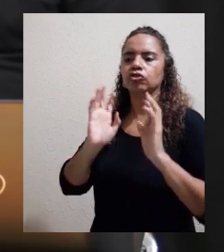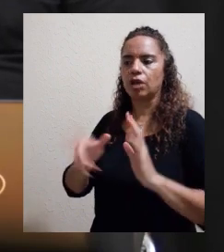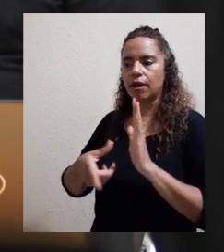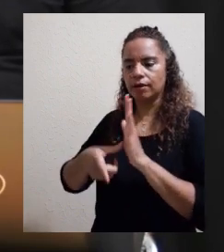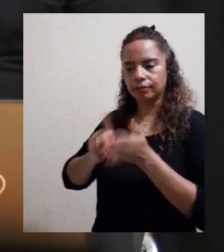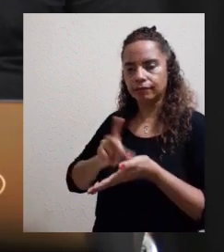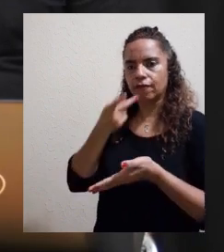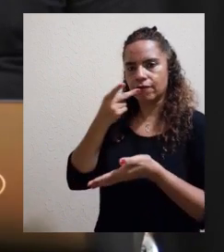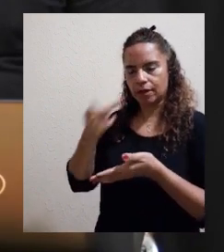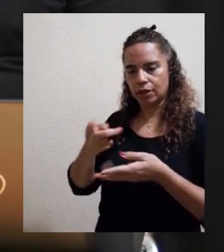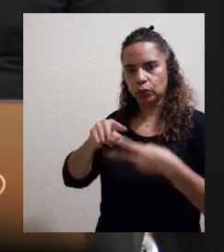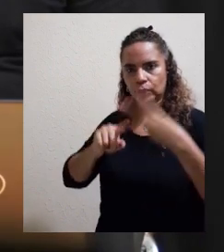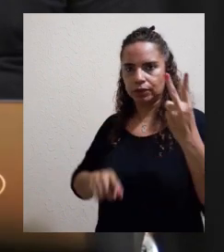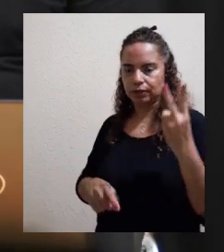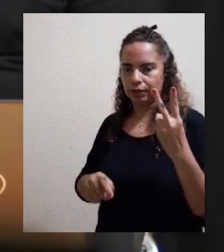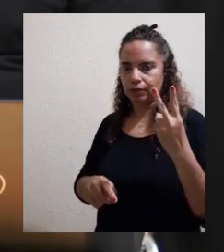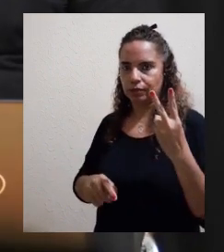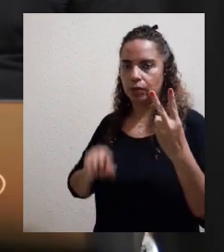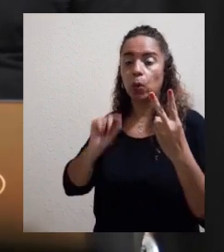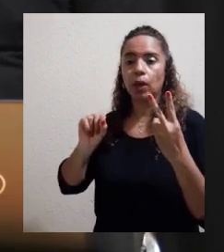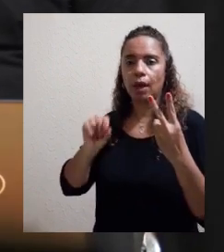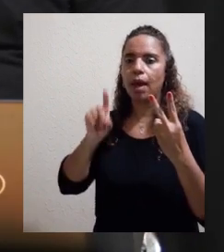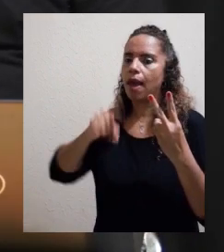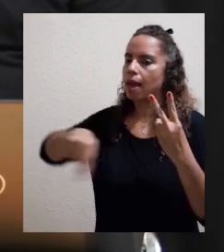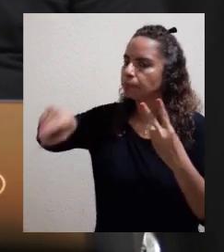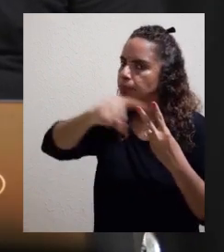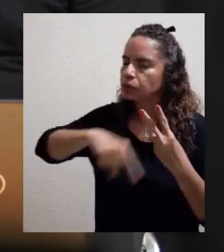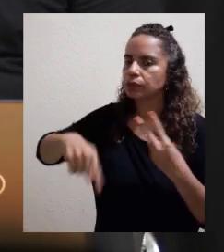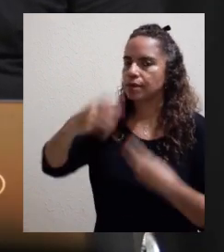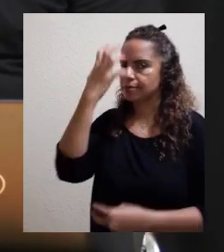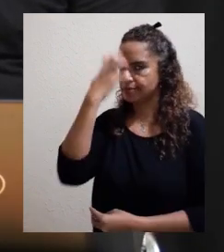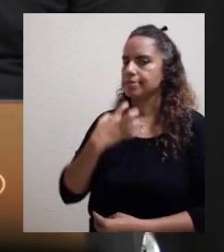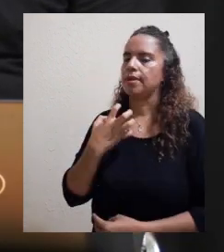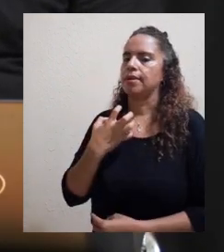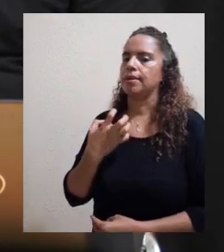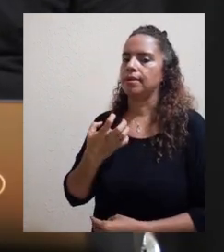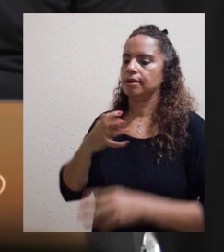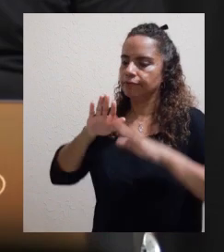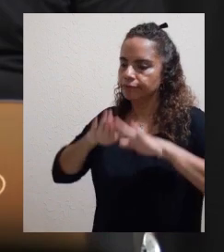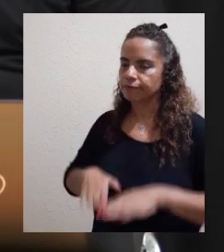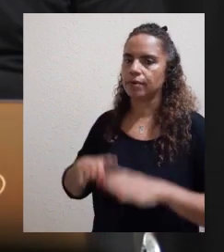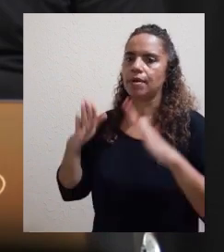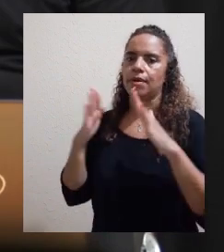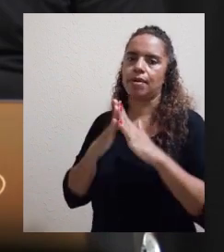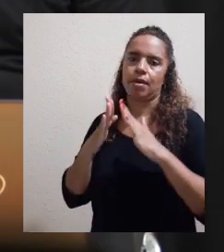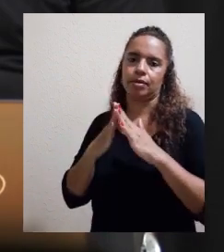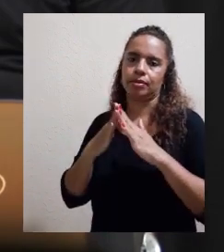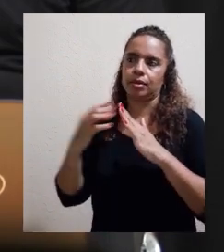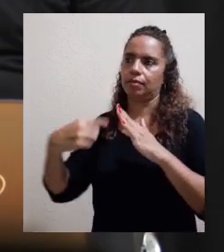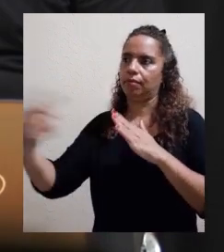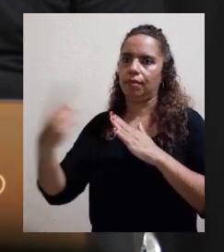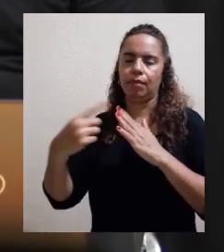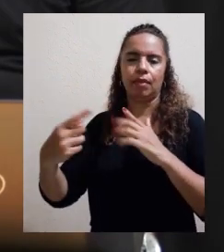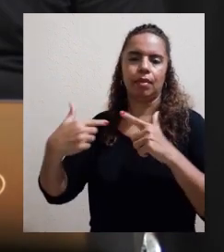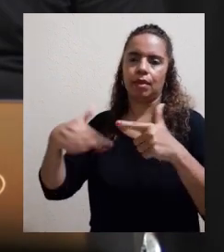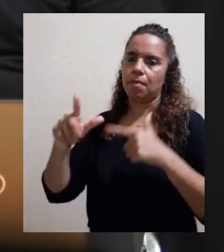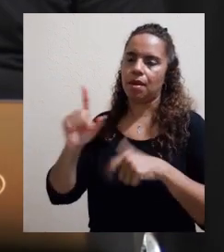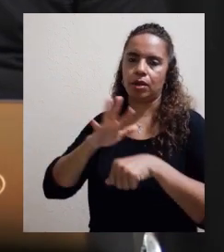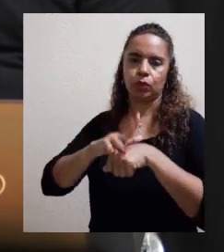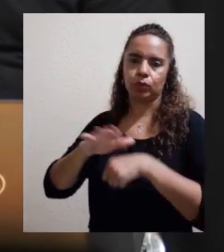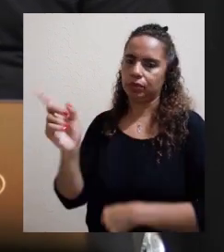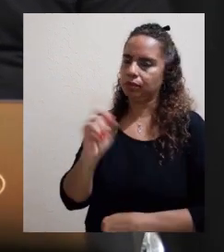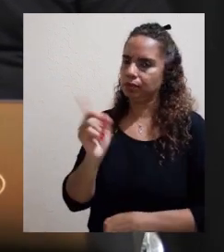vezes ao longo dessa live aqui, que é levar a sério as medidas de isolamento social. Não vá